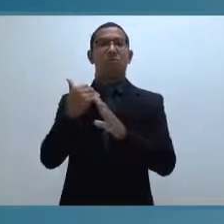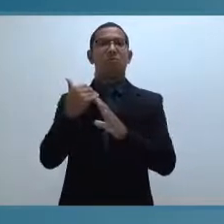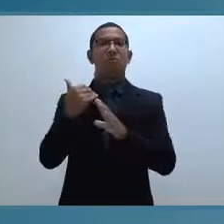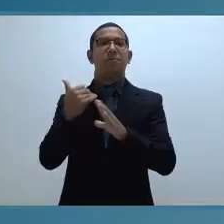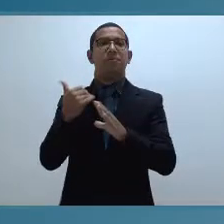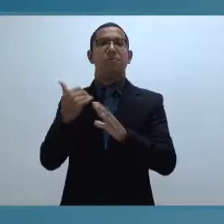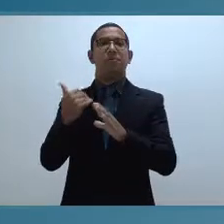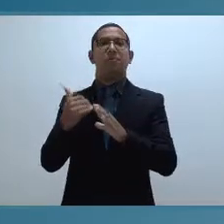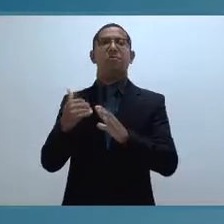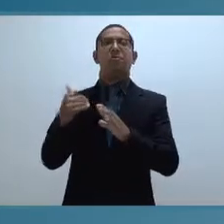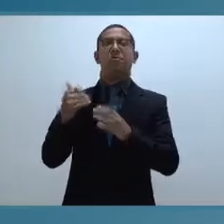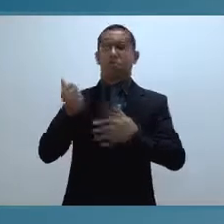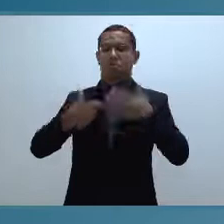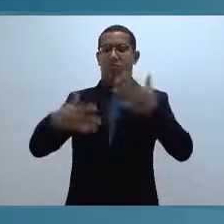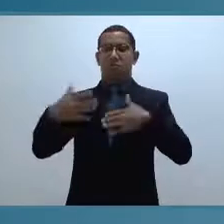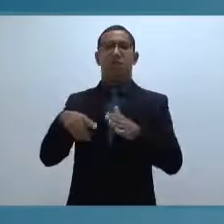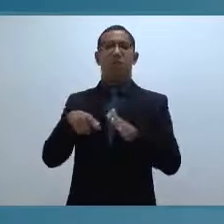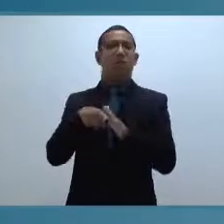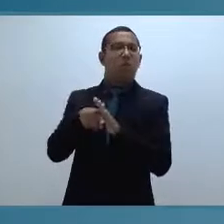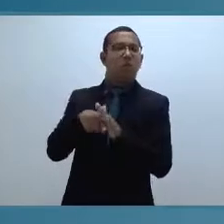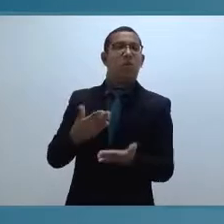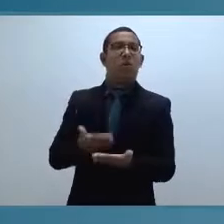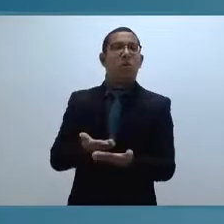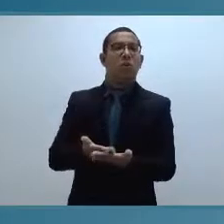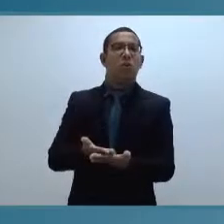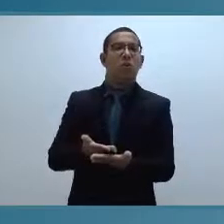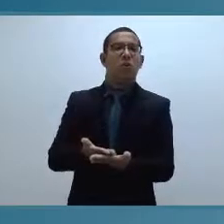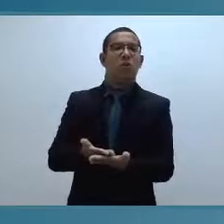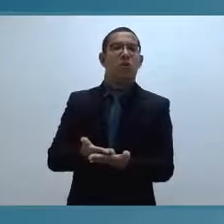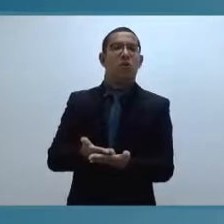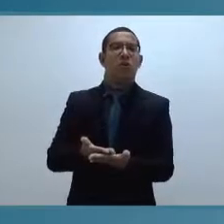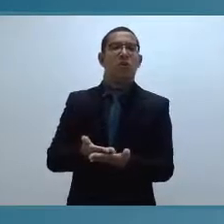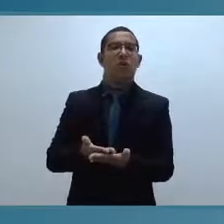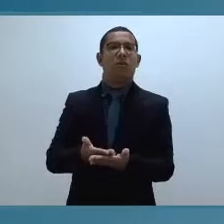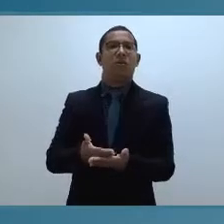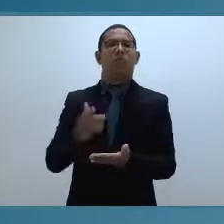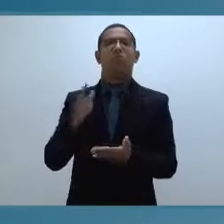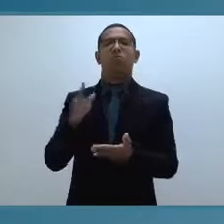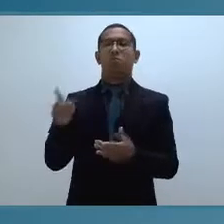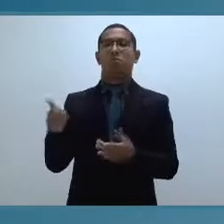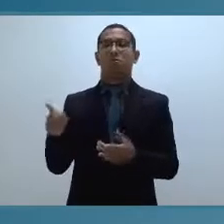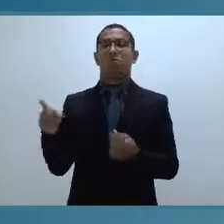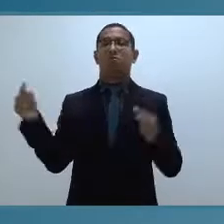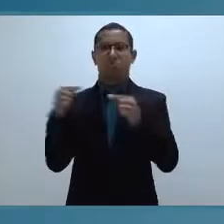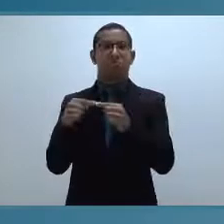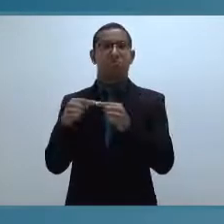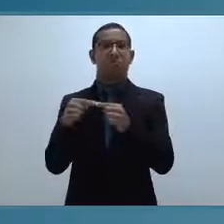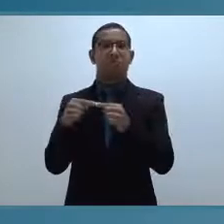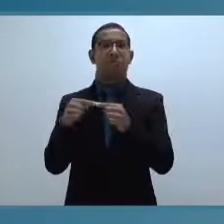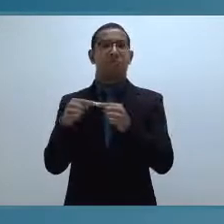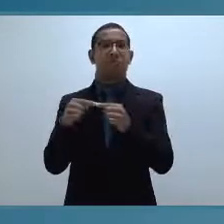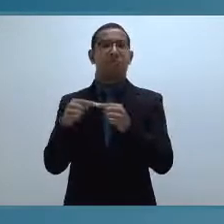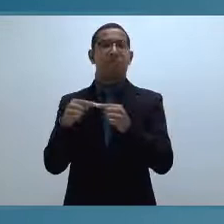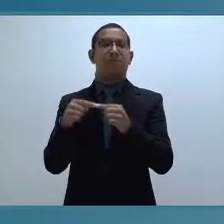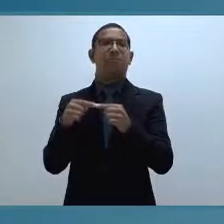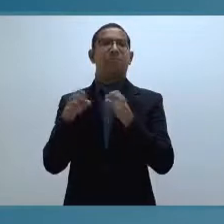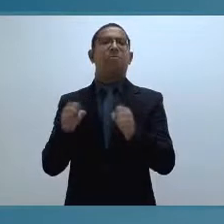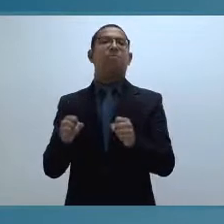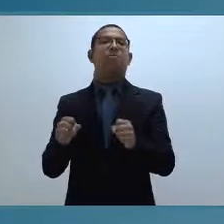objeto contempla a pesquisa que gerará bases favoráveis à implementação de políticas